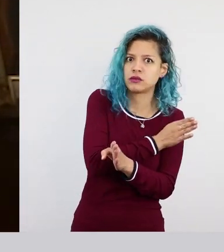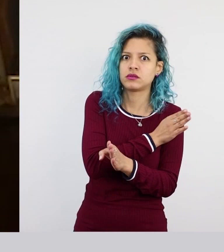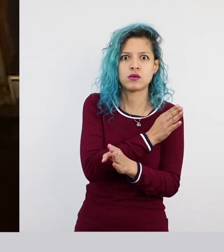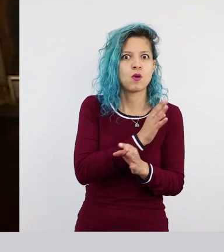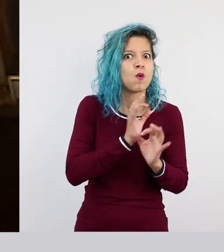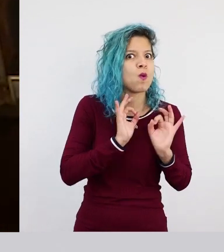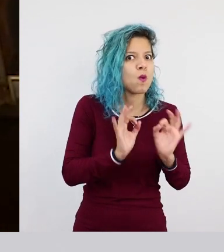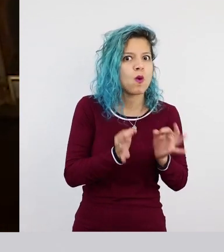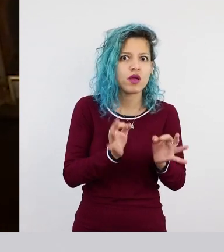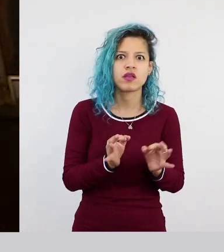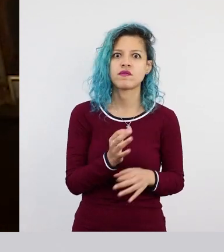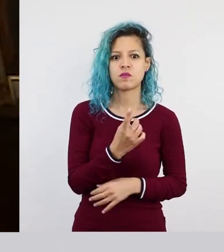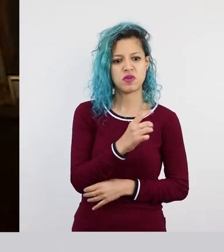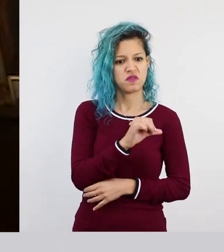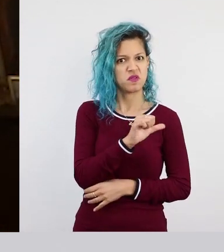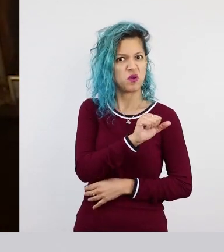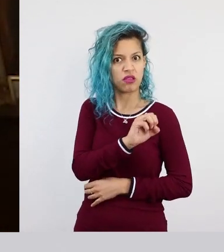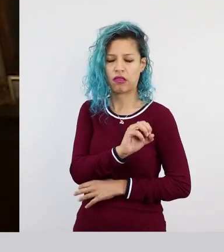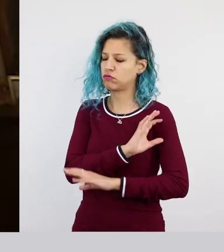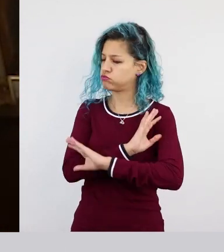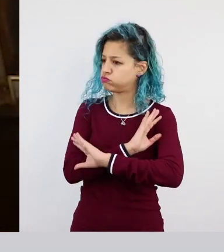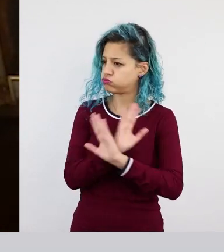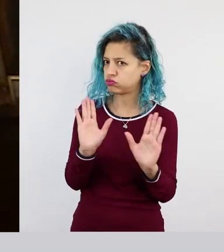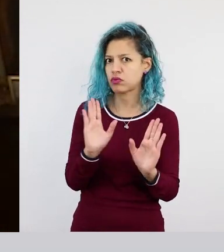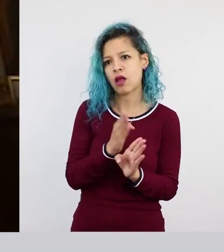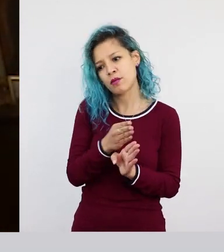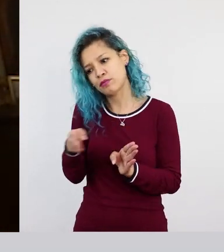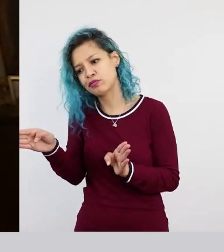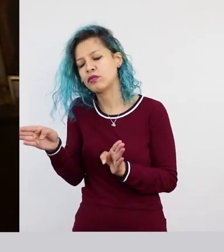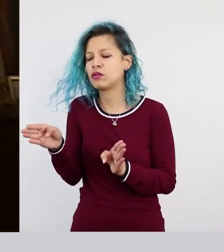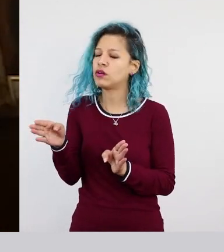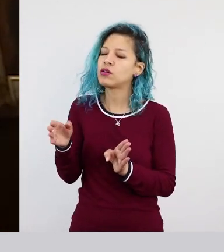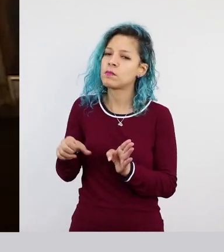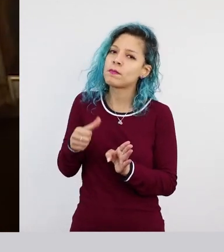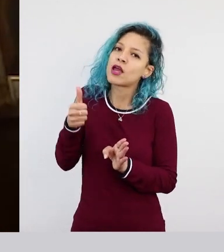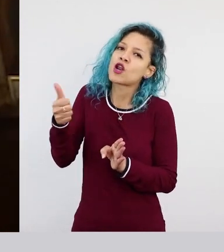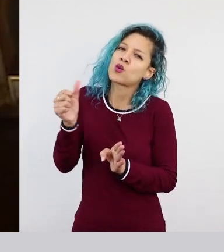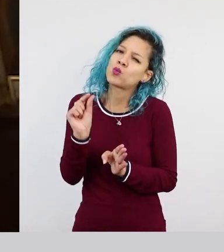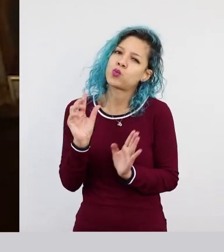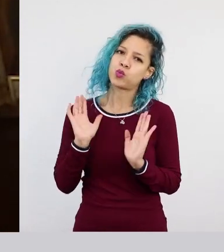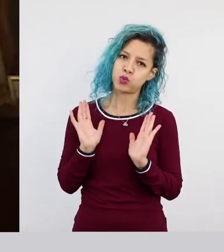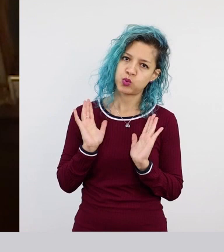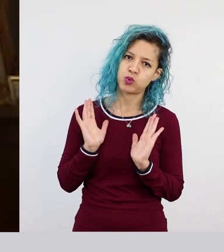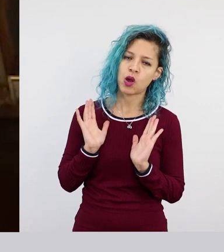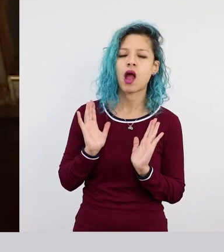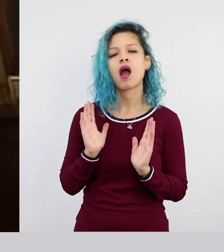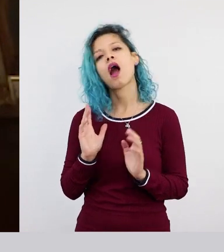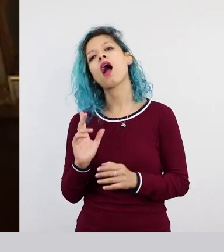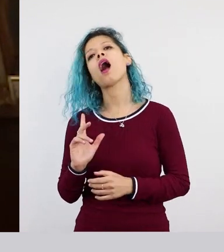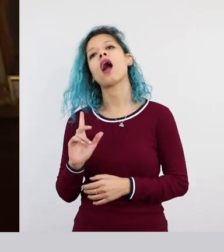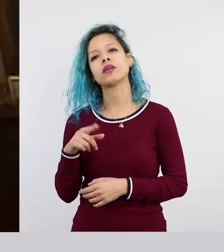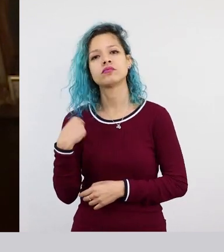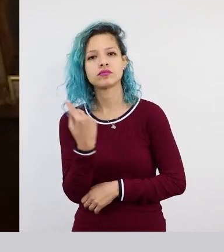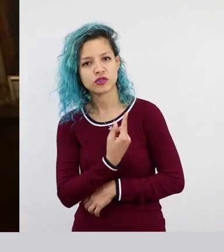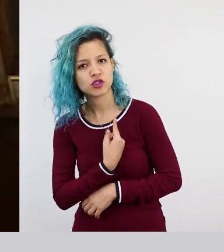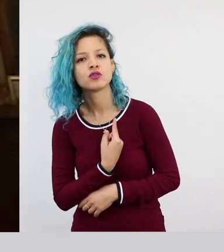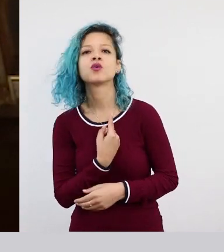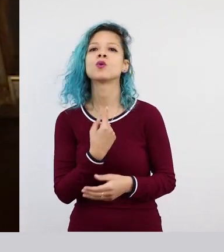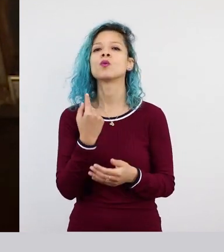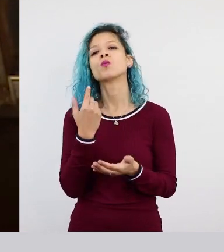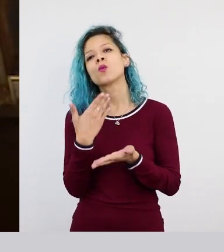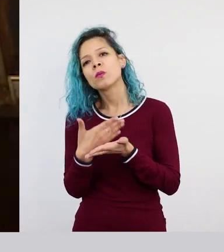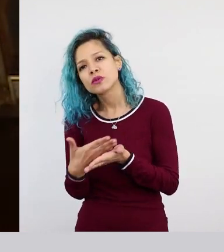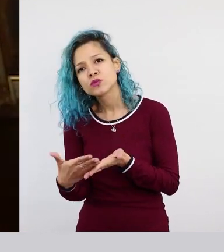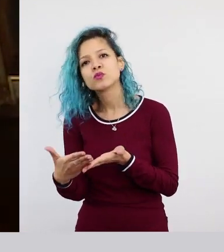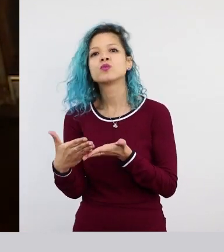aquele horror que foi nos anos 80, né? E aí a gente começou